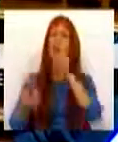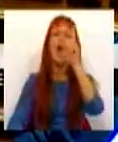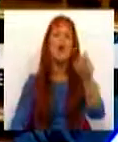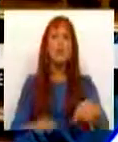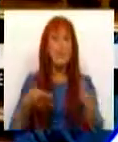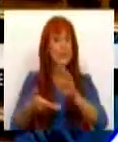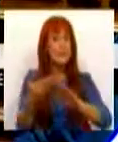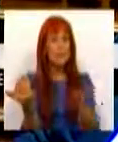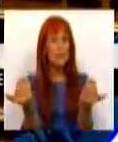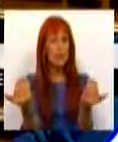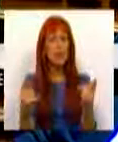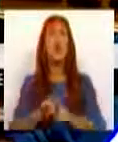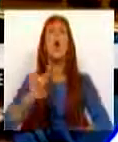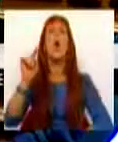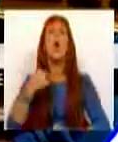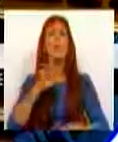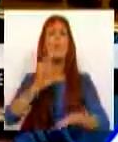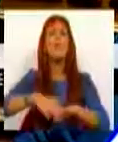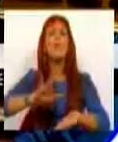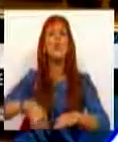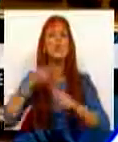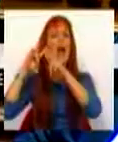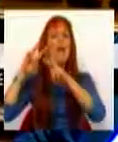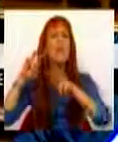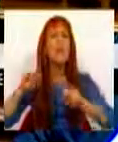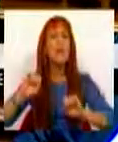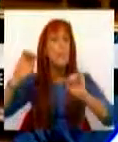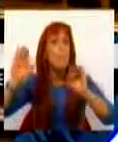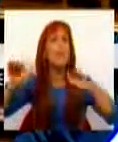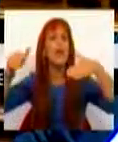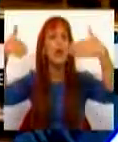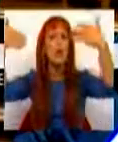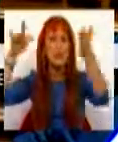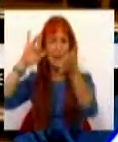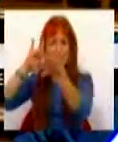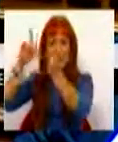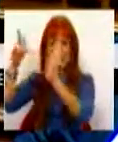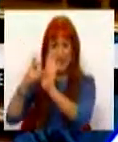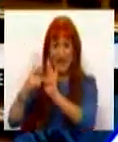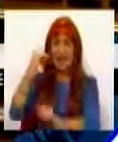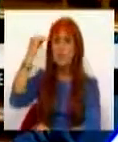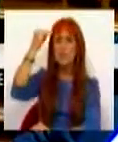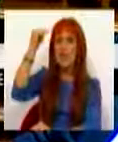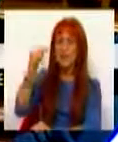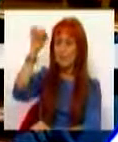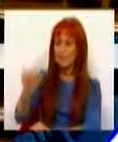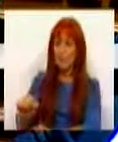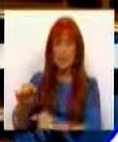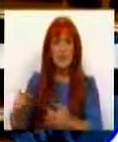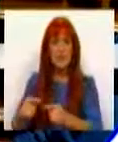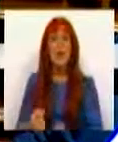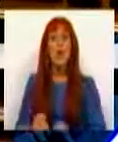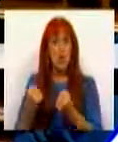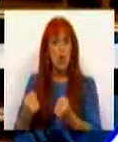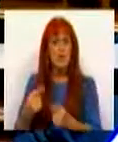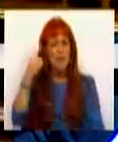respostas que urgem deverão resultar de uma averiguação prioritariamente técnica e especializada,